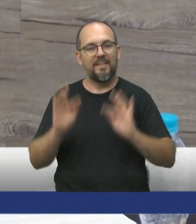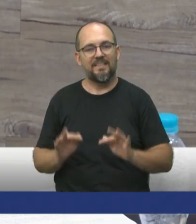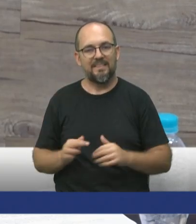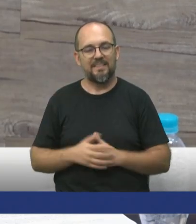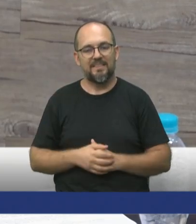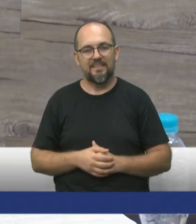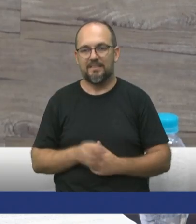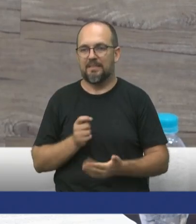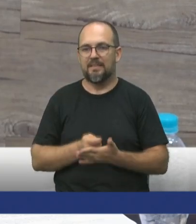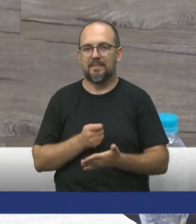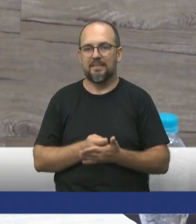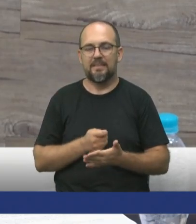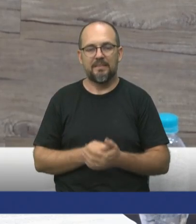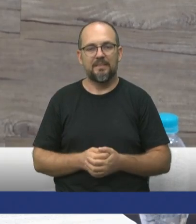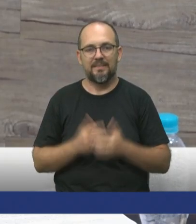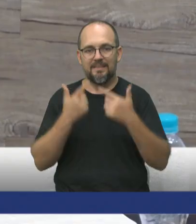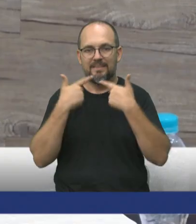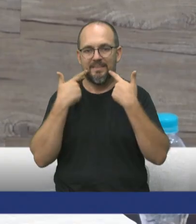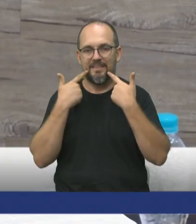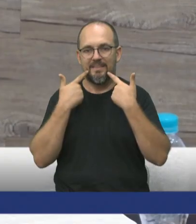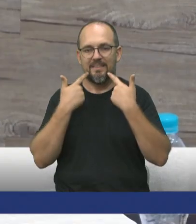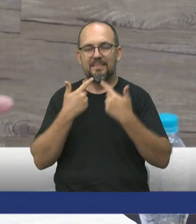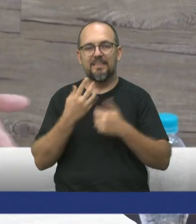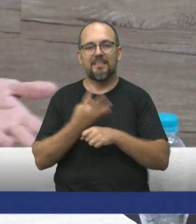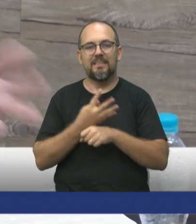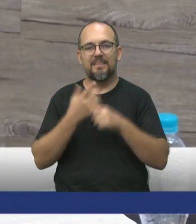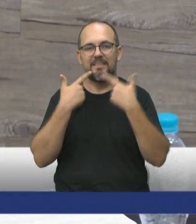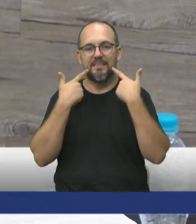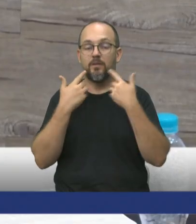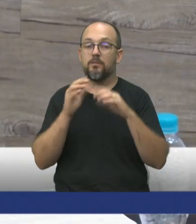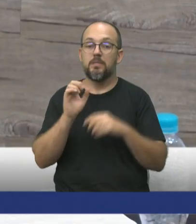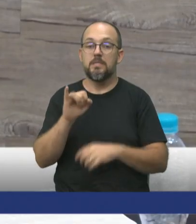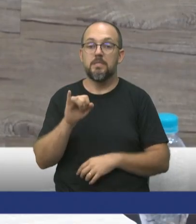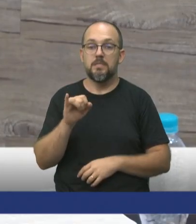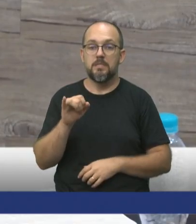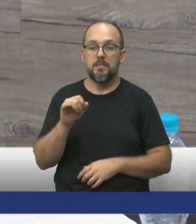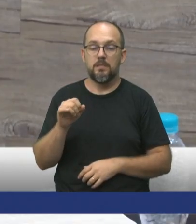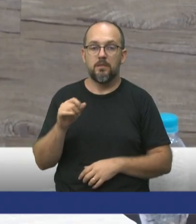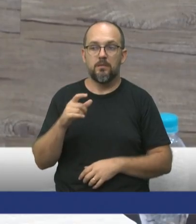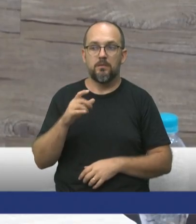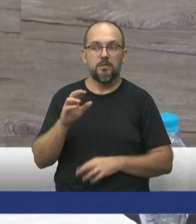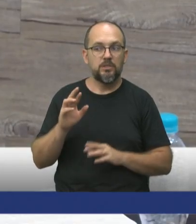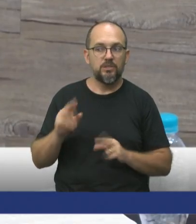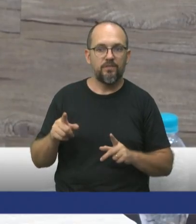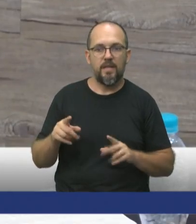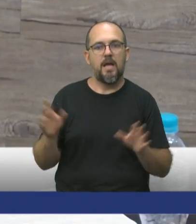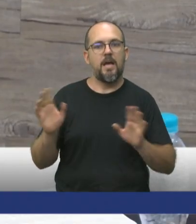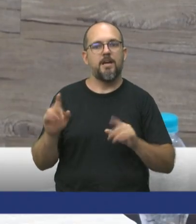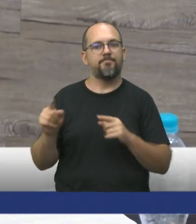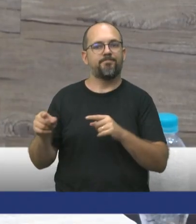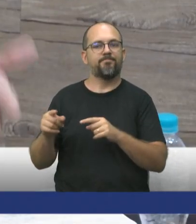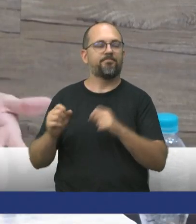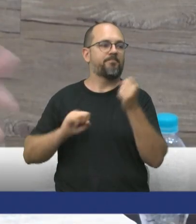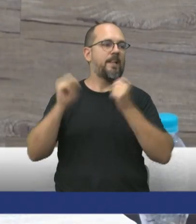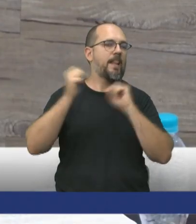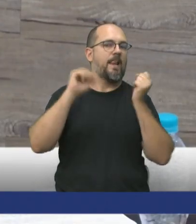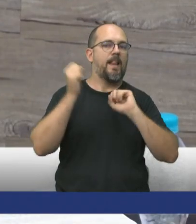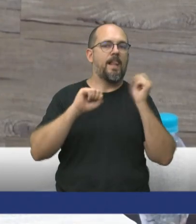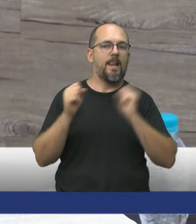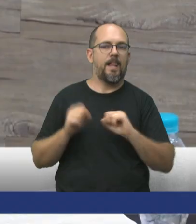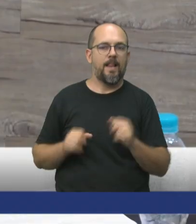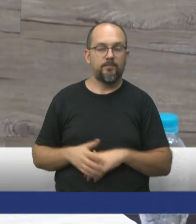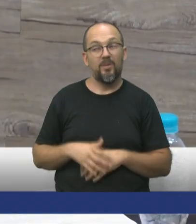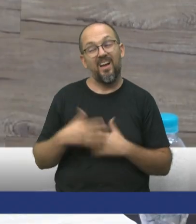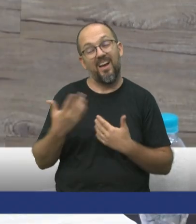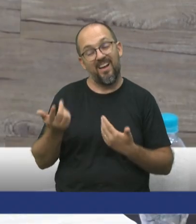vai sempre estar com um sorriso, porque se ele estiver diferente disso, ele está desregulado. Mas também, né,